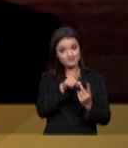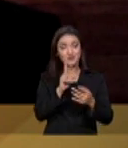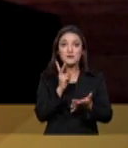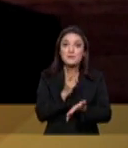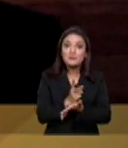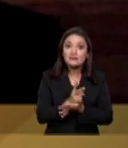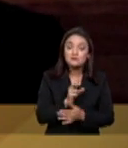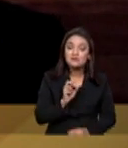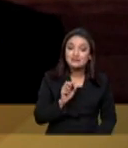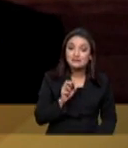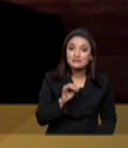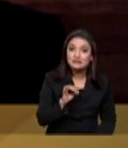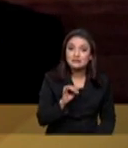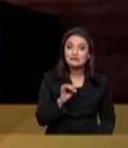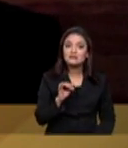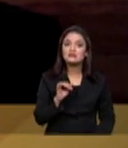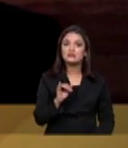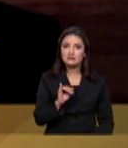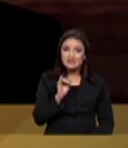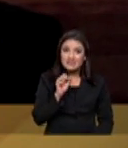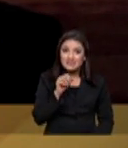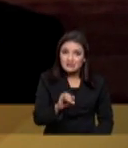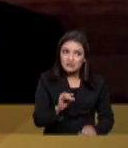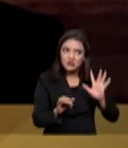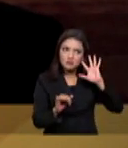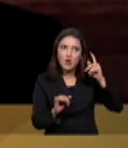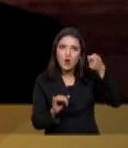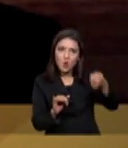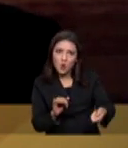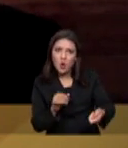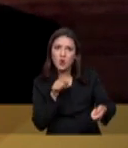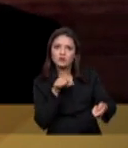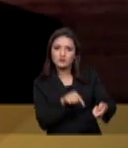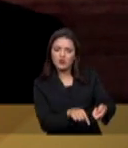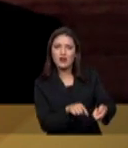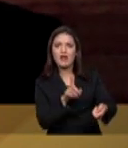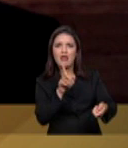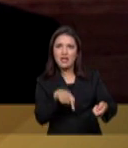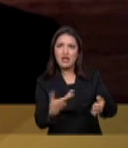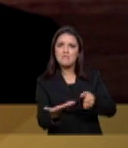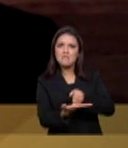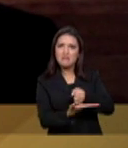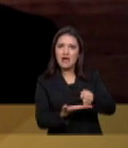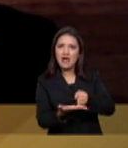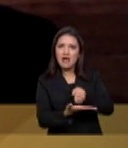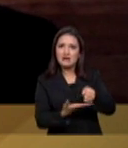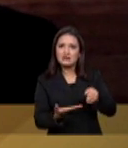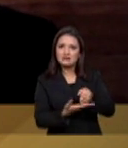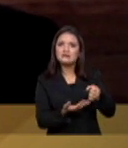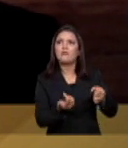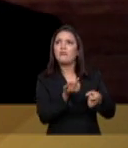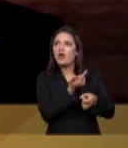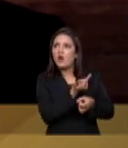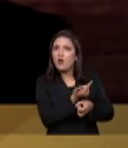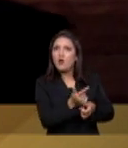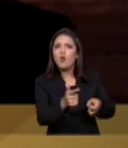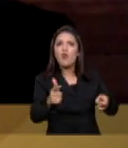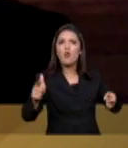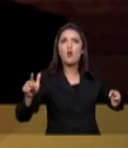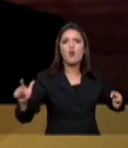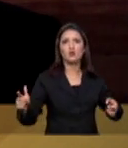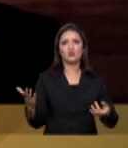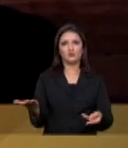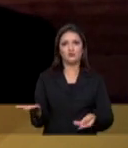compreendesse que o acordo relativo o caso raposa Serra do Sol representasse efetivamente